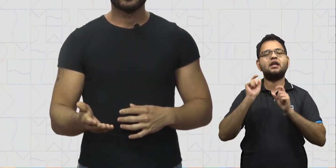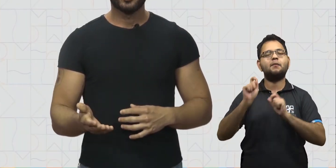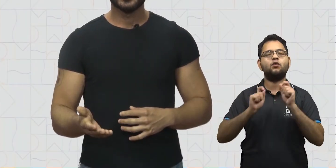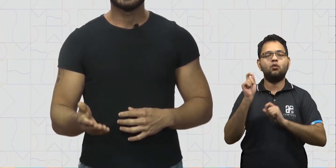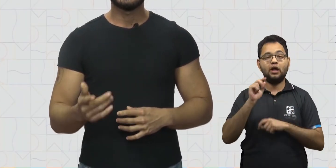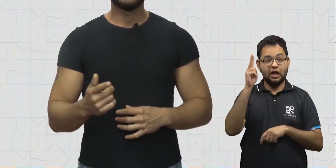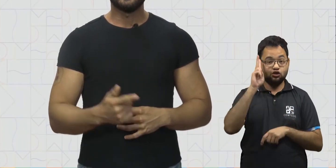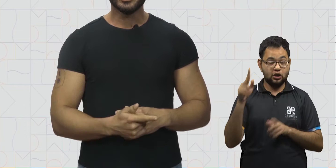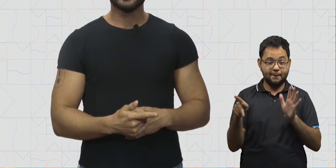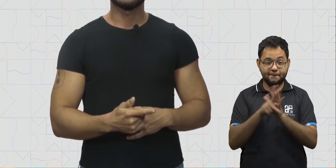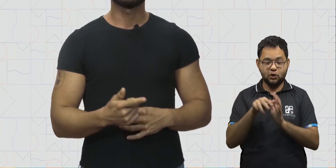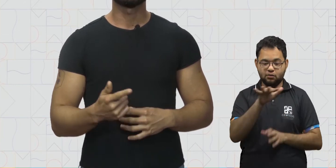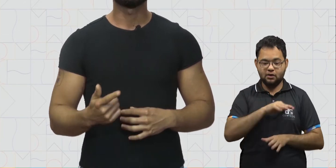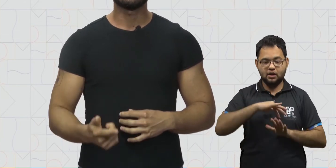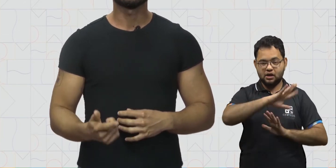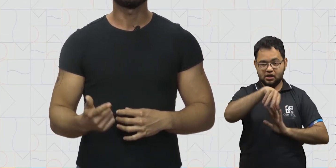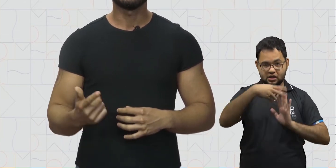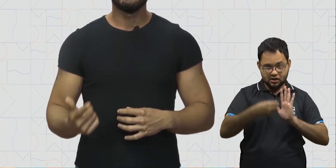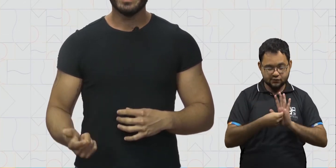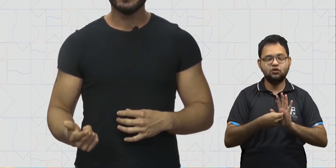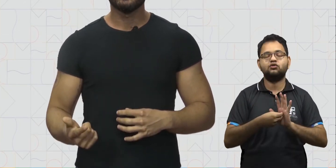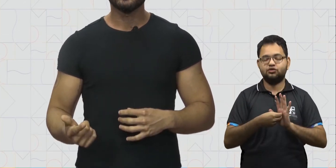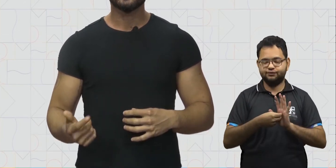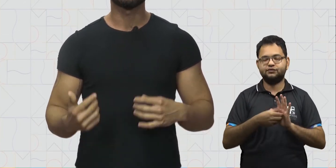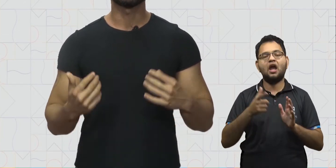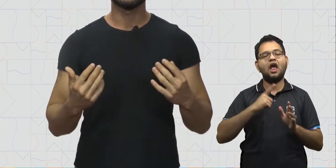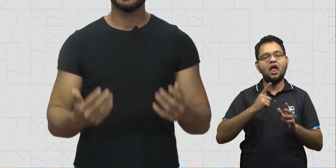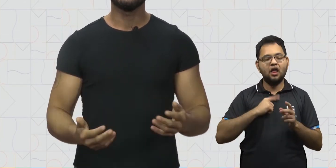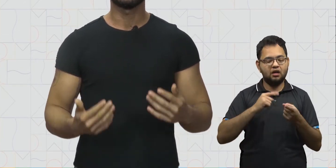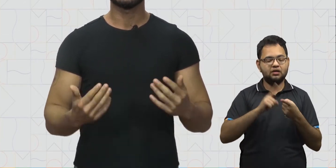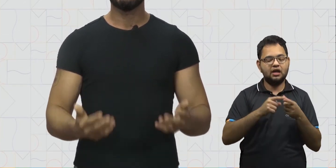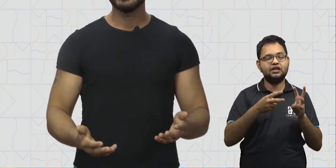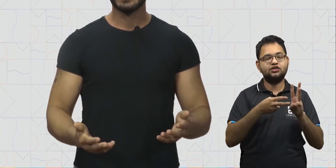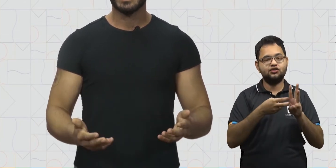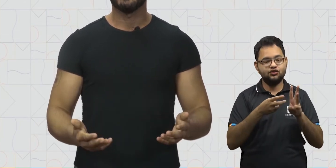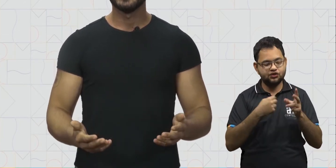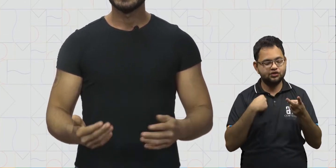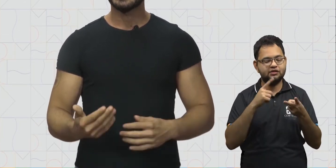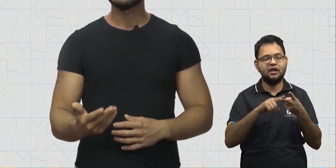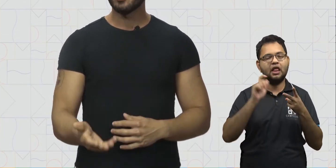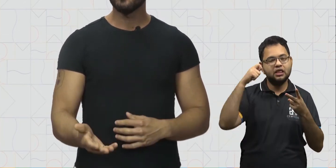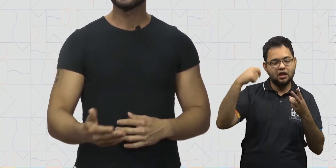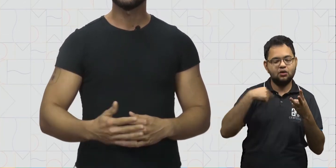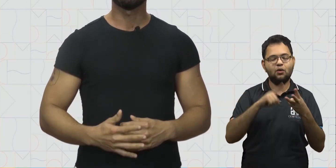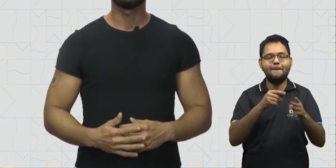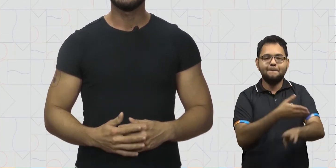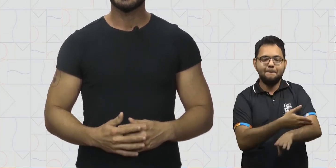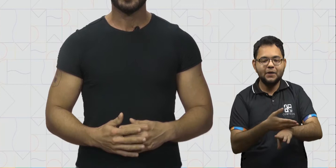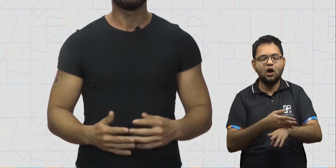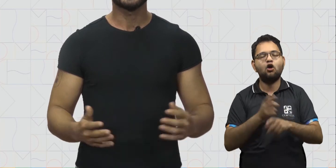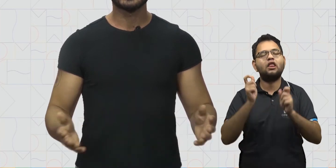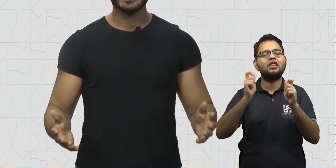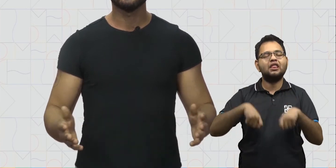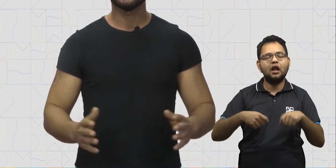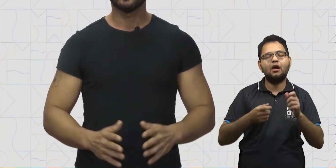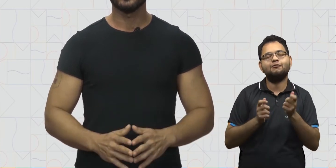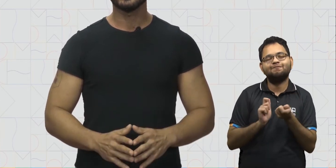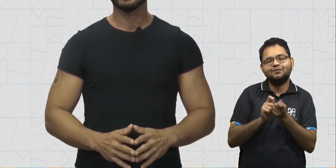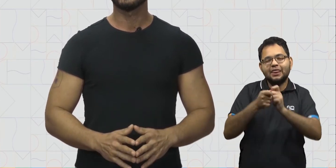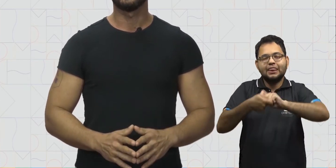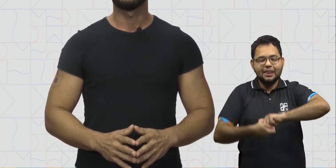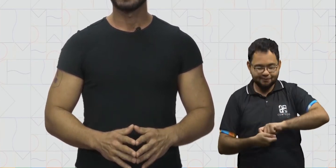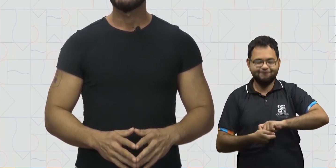da Amazônia que indígenas, negros e brancos conseguiram se adaptar, cada um à sua maneira, ao processo